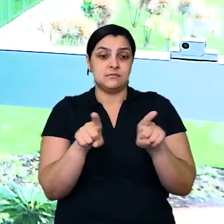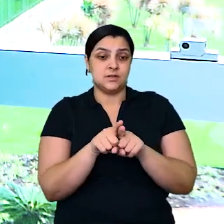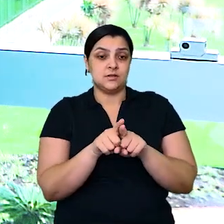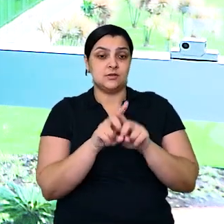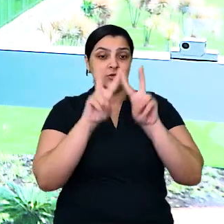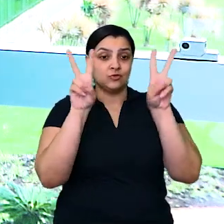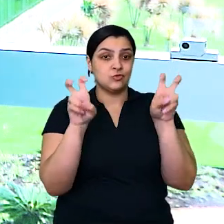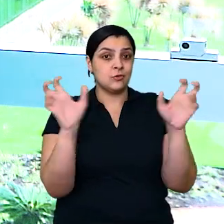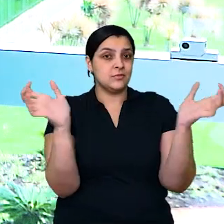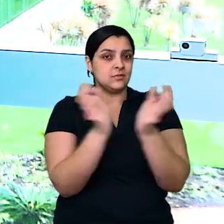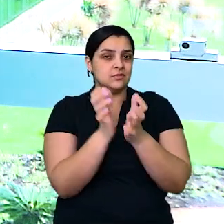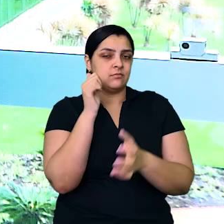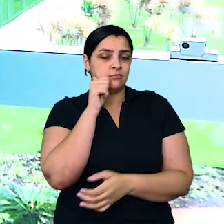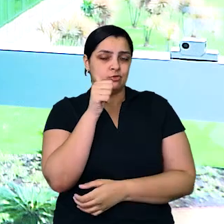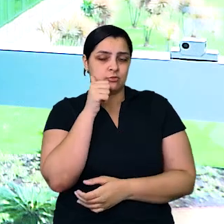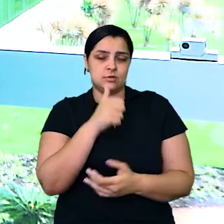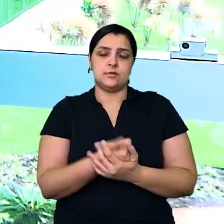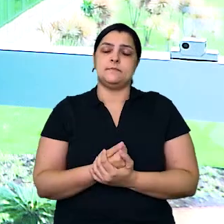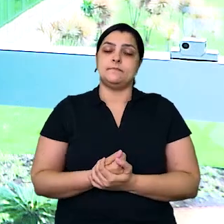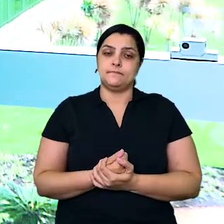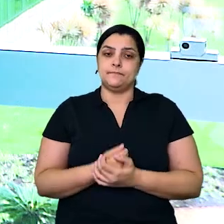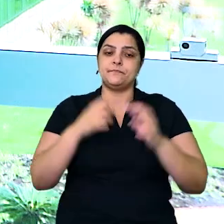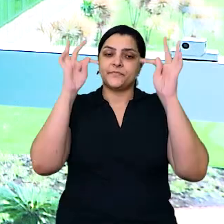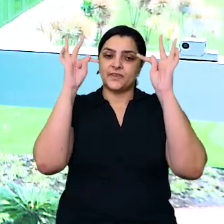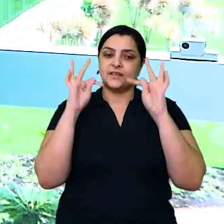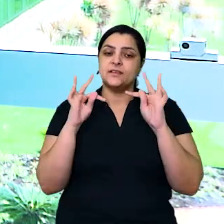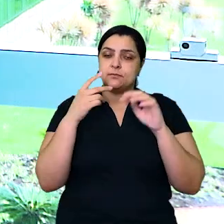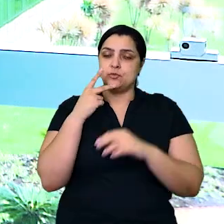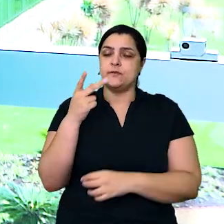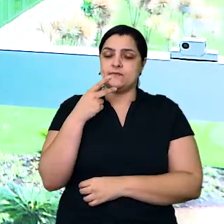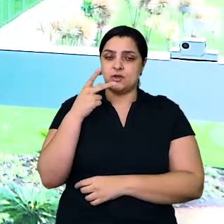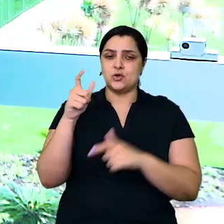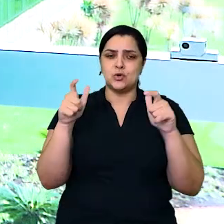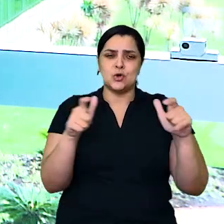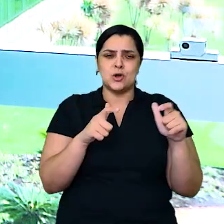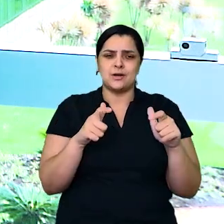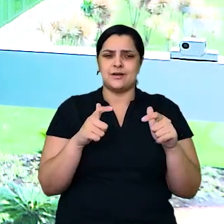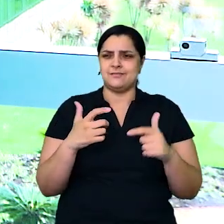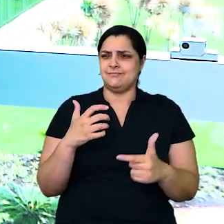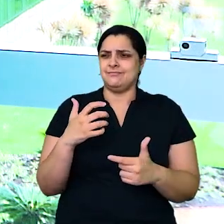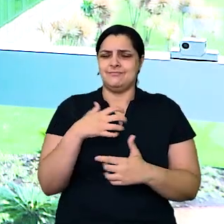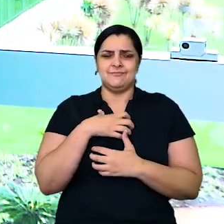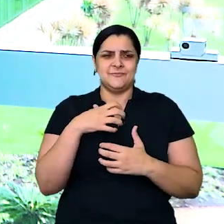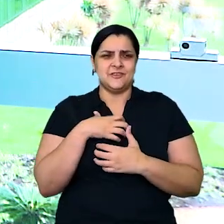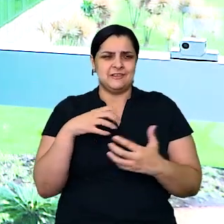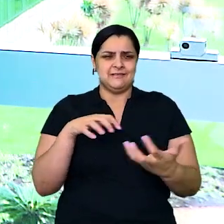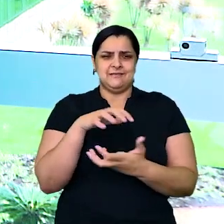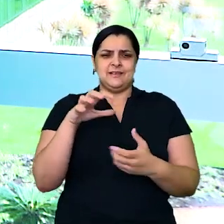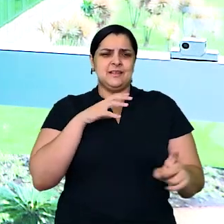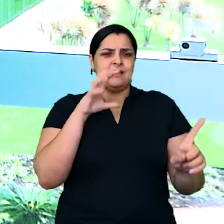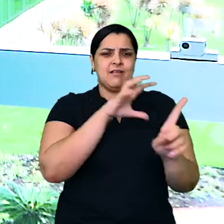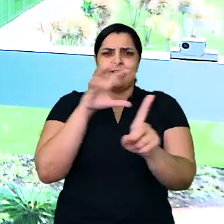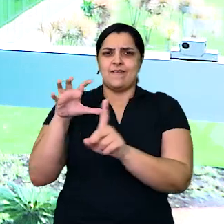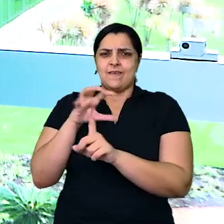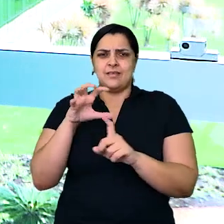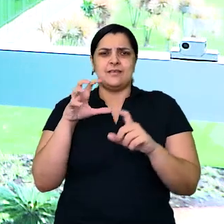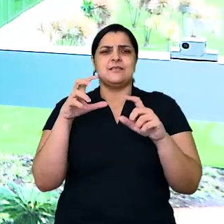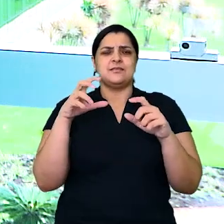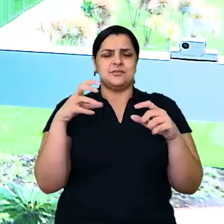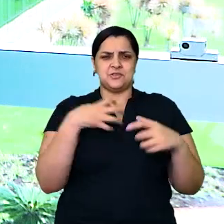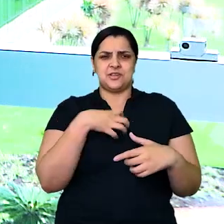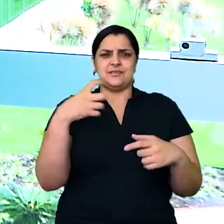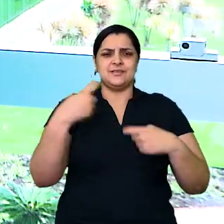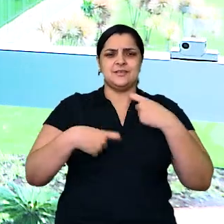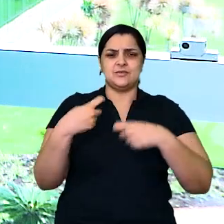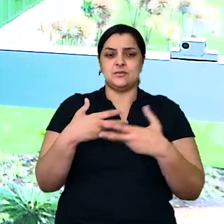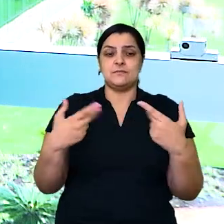em relação às mulheres. Testemunhas confirmaram que o local de trabalho era hostil e que havia intimidação de caráter sexual.